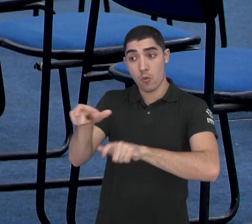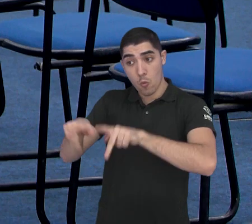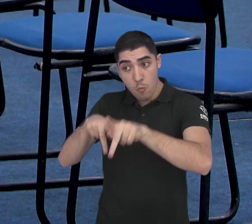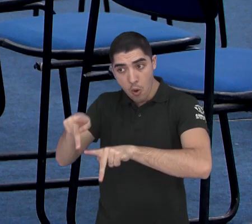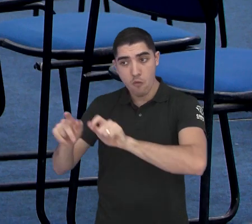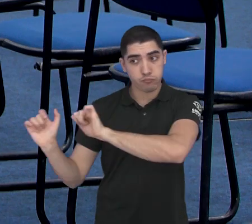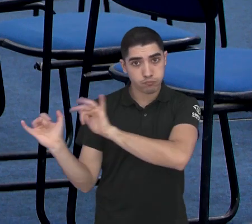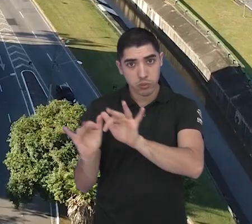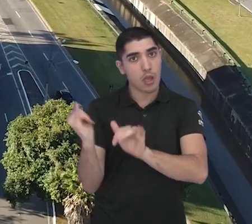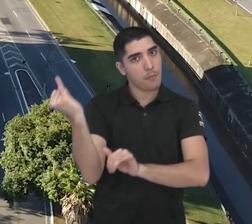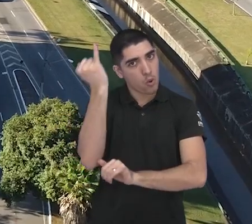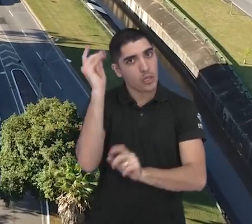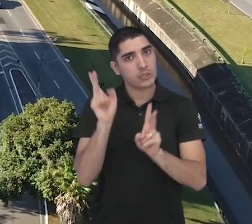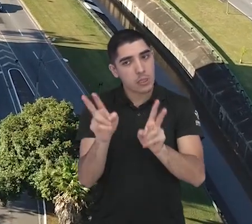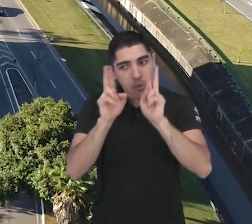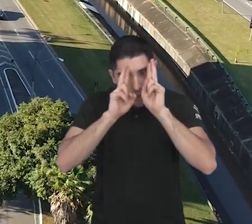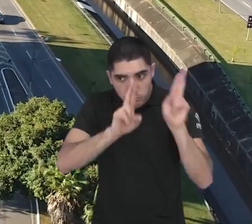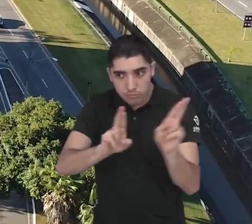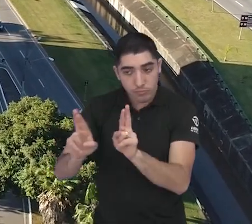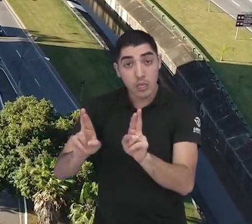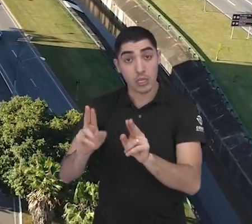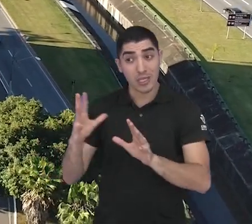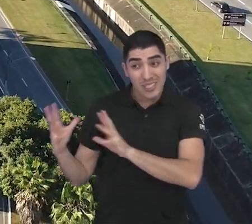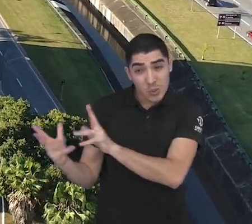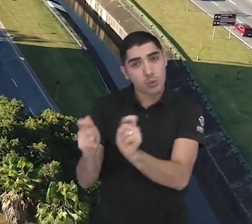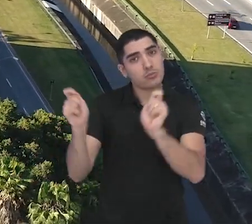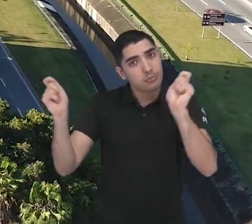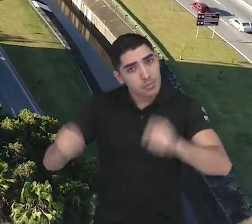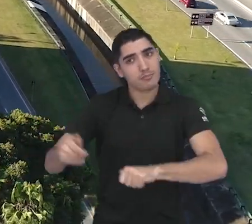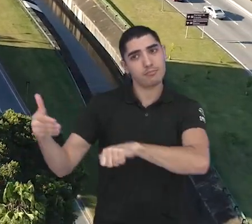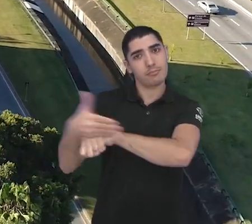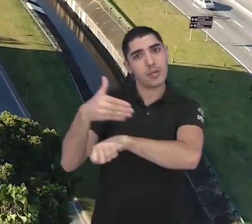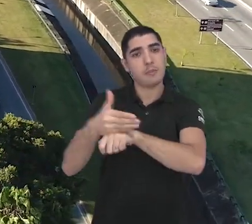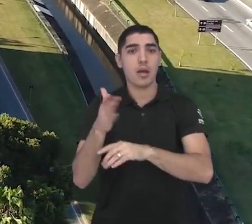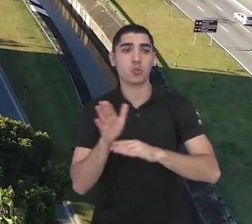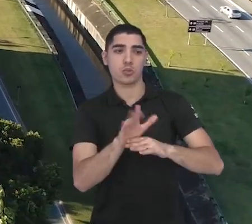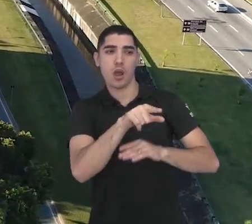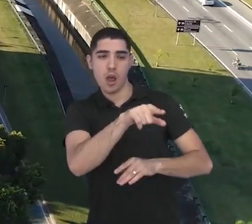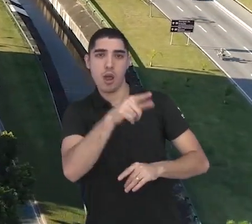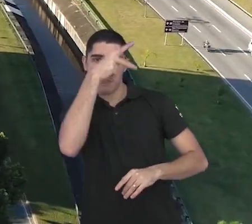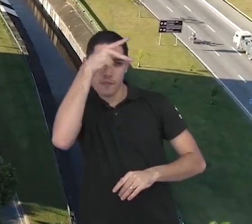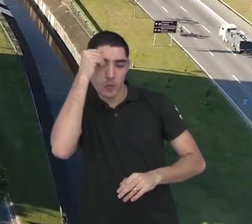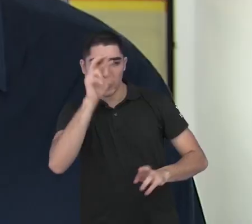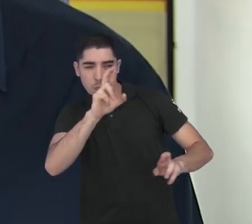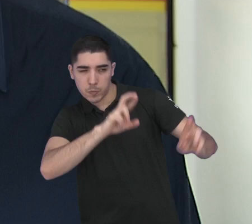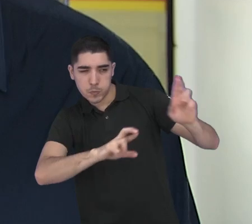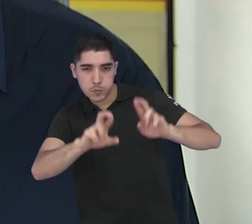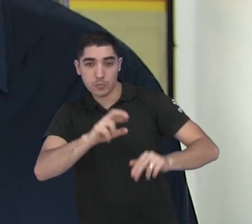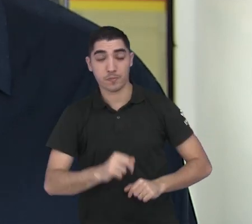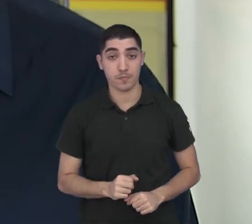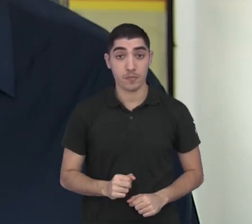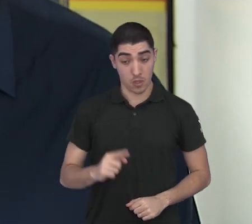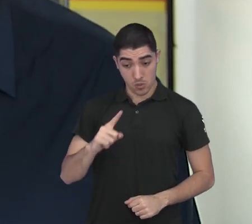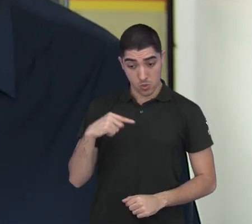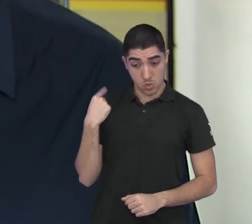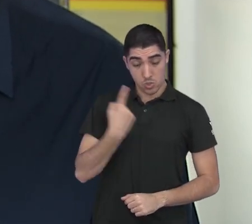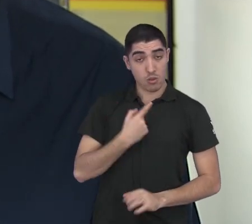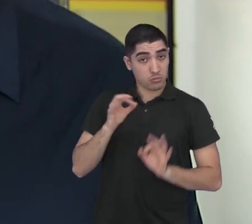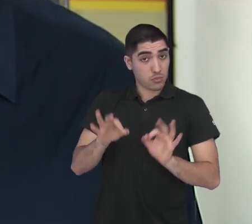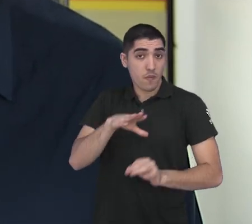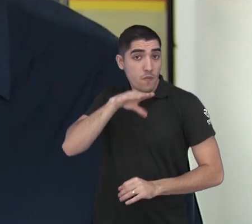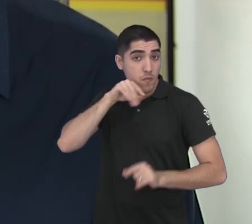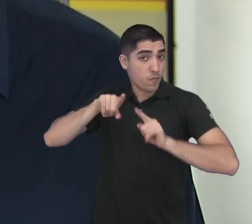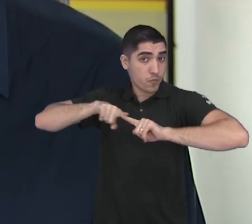seja respeitada e que todos possam contribuir para a fiscalização do poder público. Nós somos agentes públicos, né? Nós